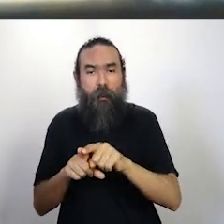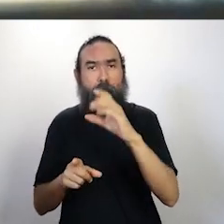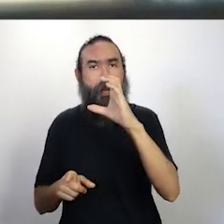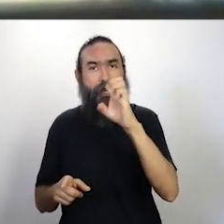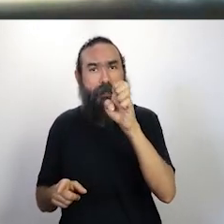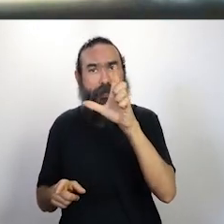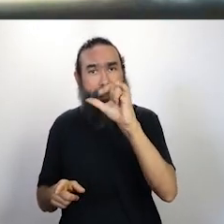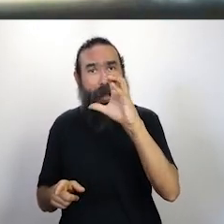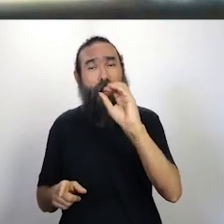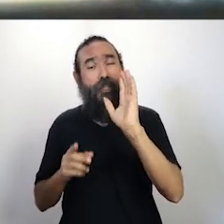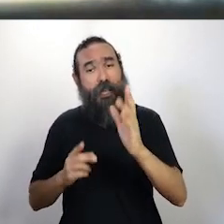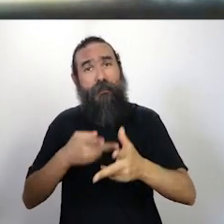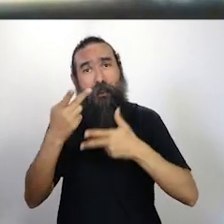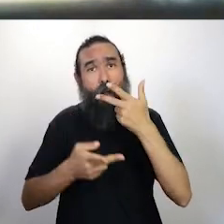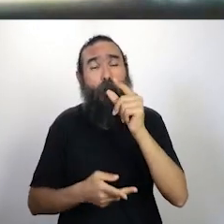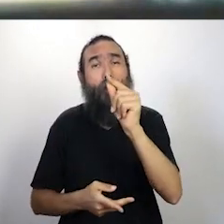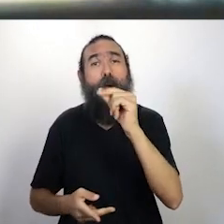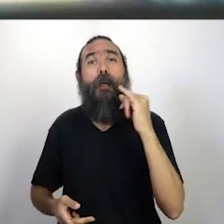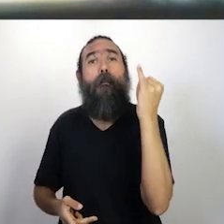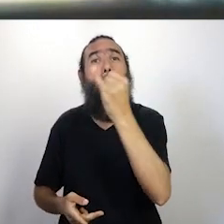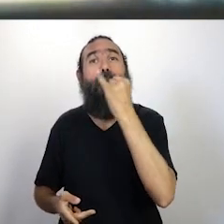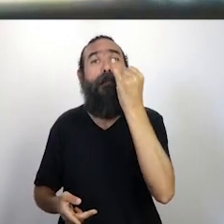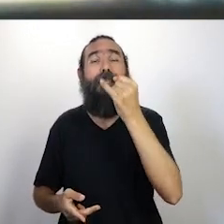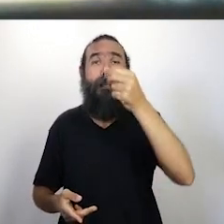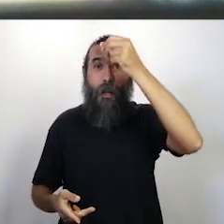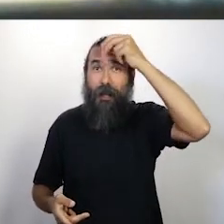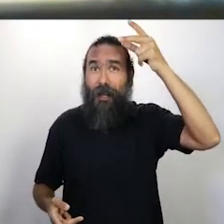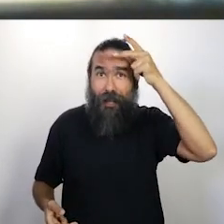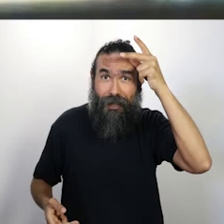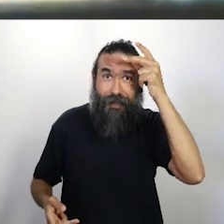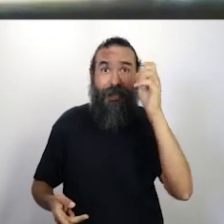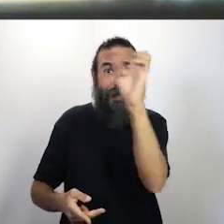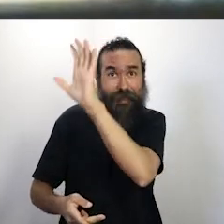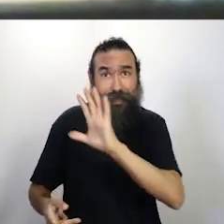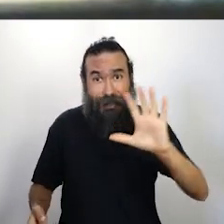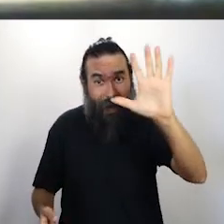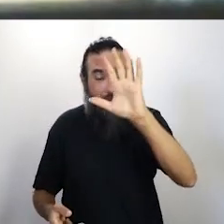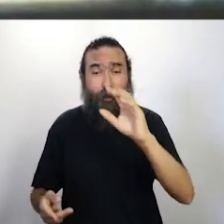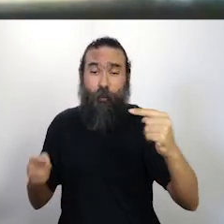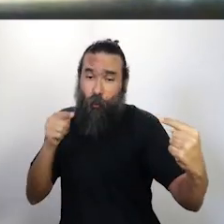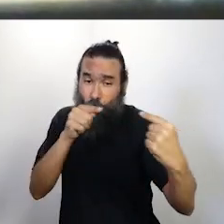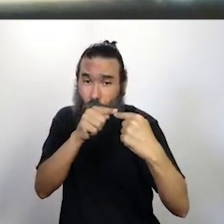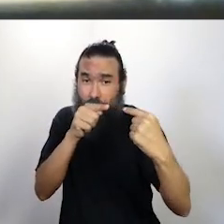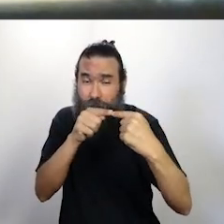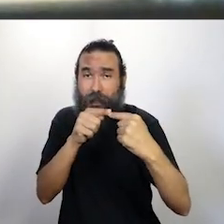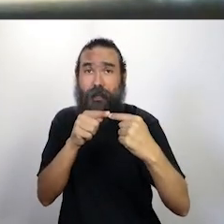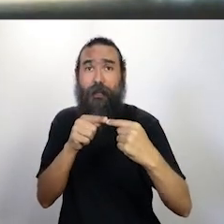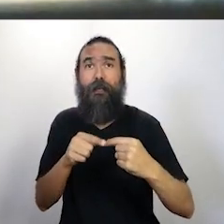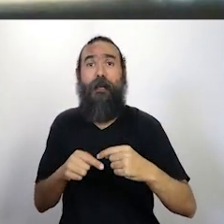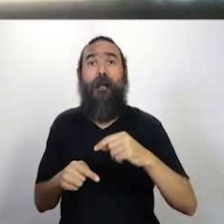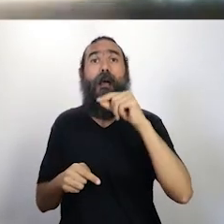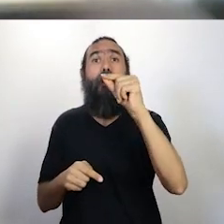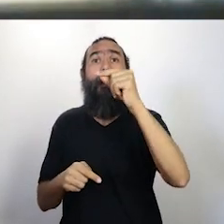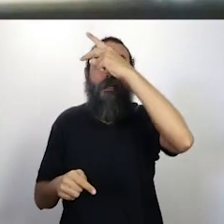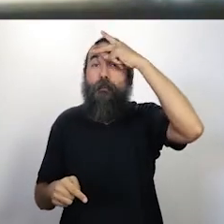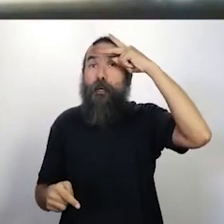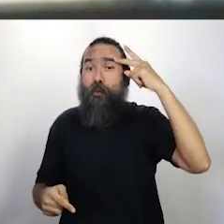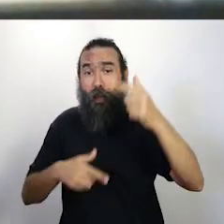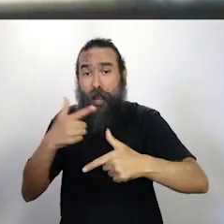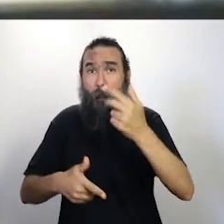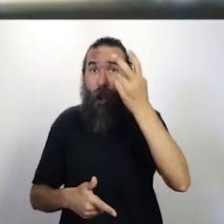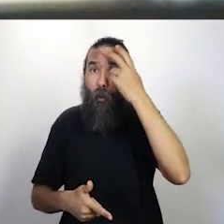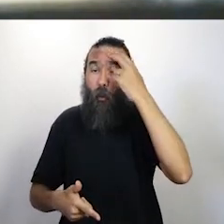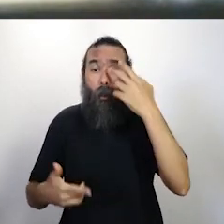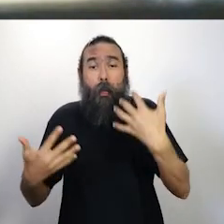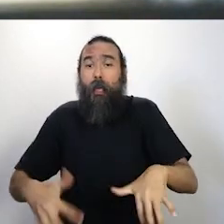estado e município nesse sentido para que ninguém fique desamparado então eu gostaria de colocar isso tem pessoas inclusive que prefeituras que tem